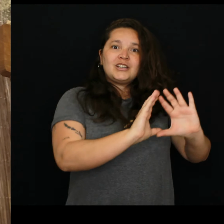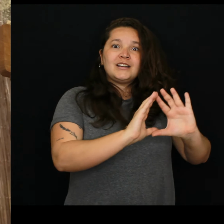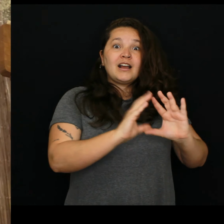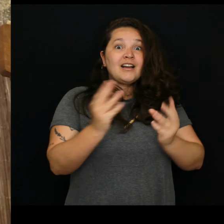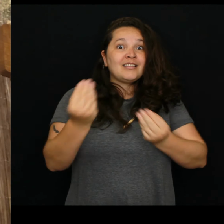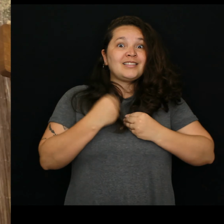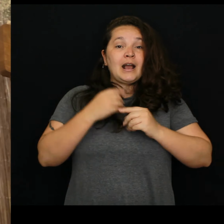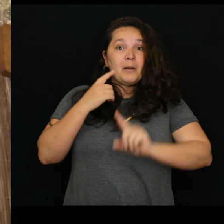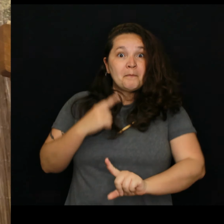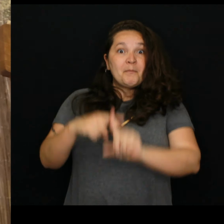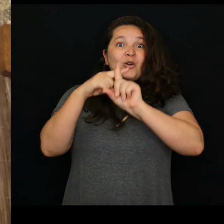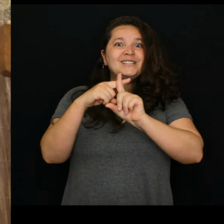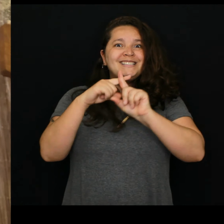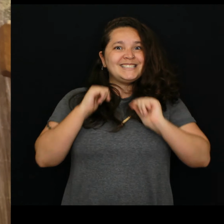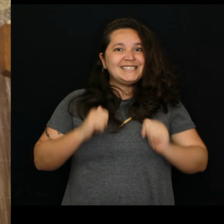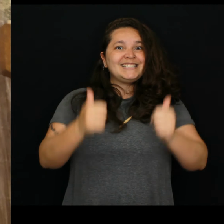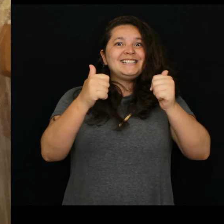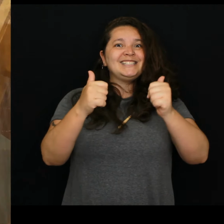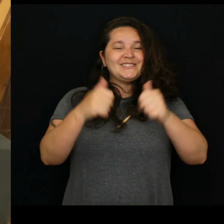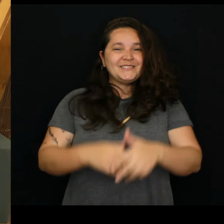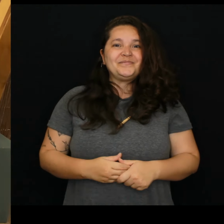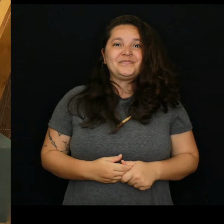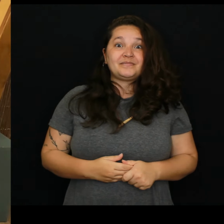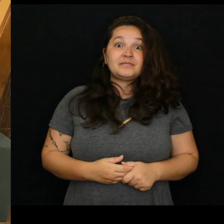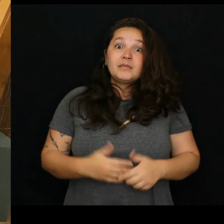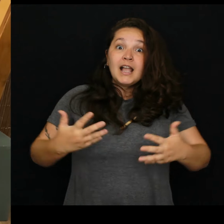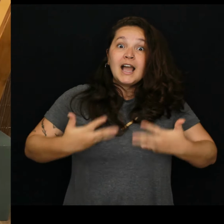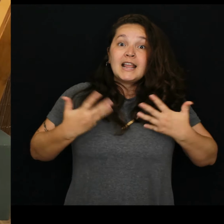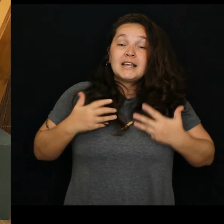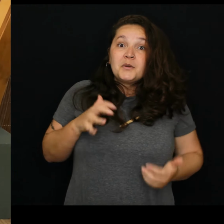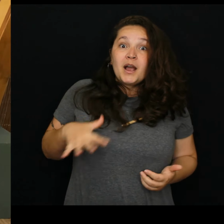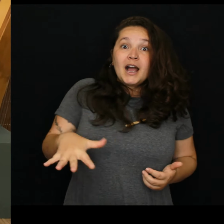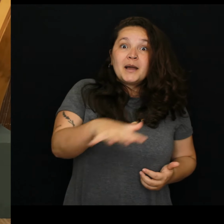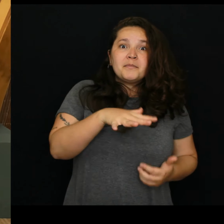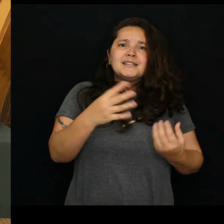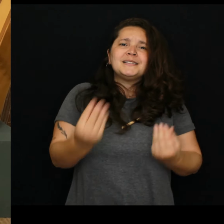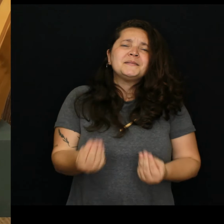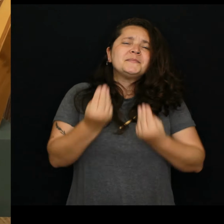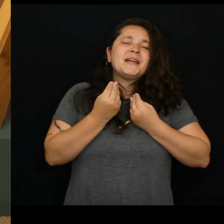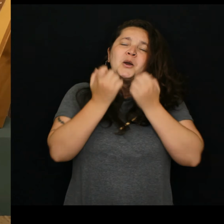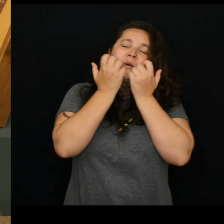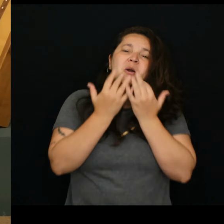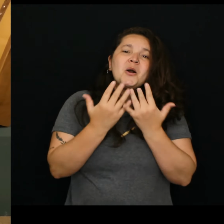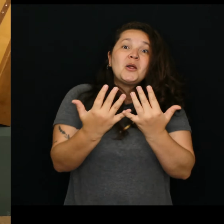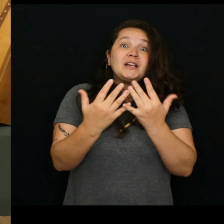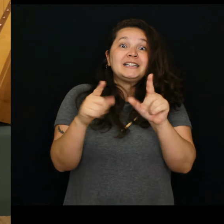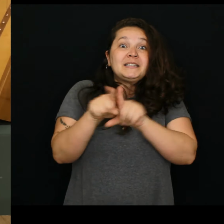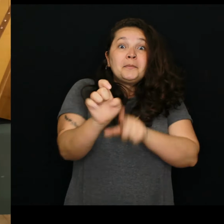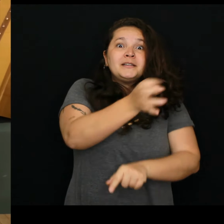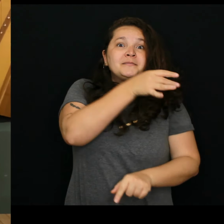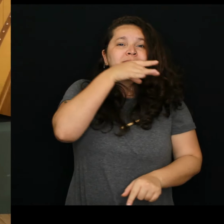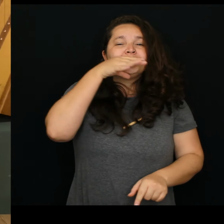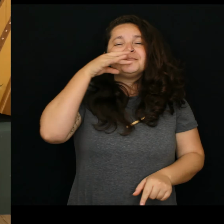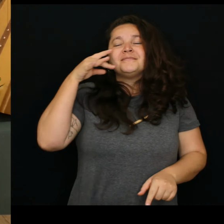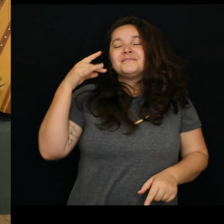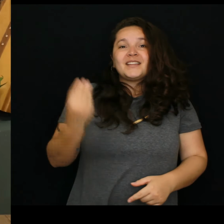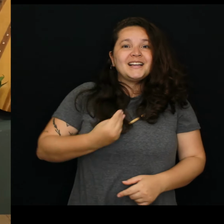e o otimismo tomar conta do momento. Alegrando o nosso ambiente, trazendo colorido e perfume para